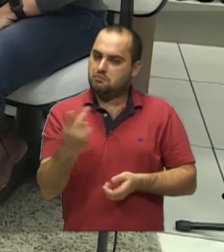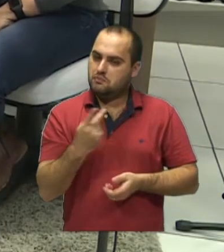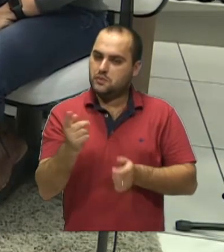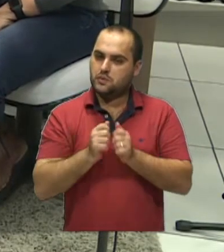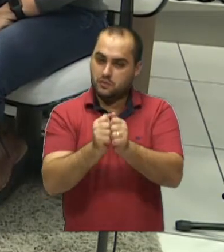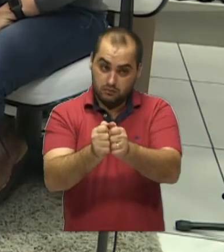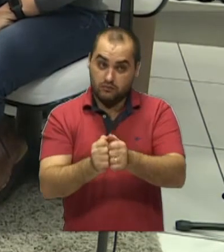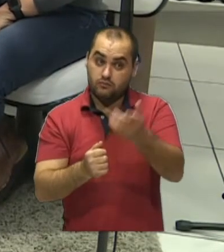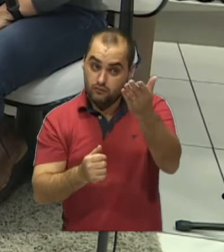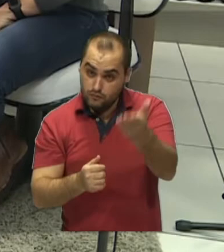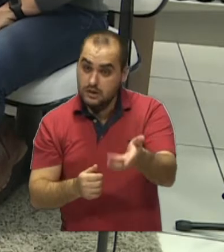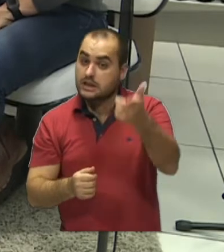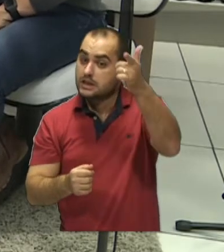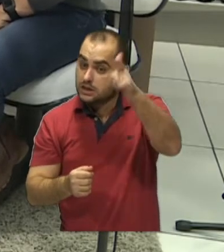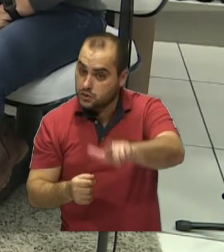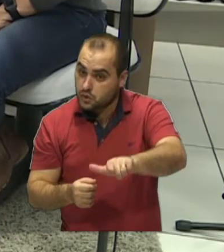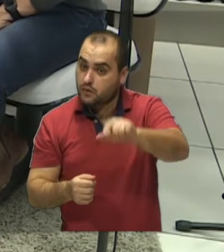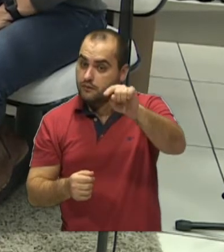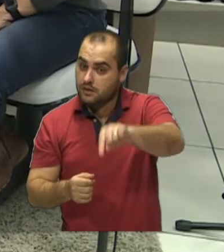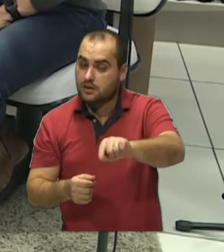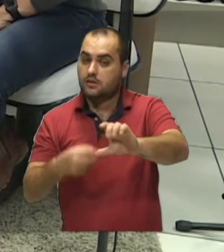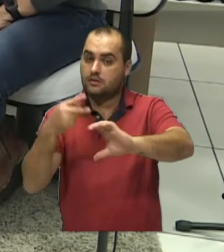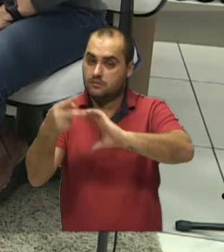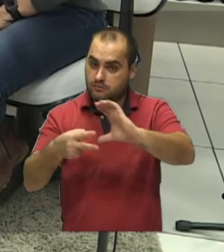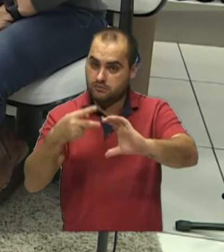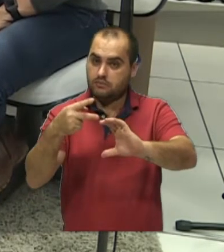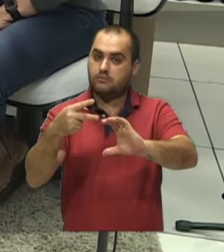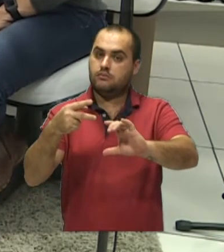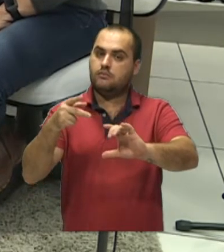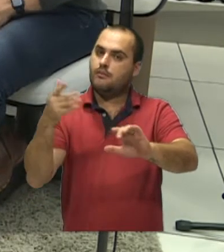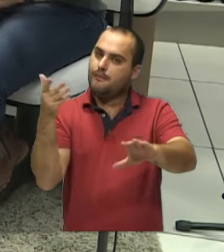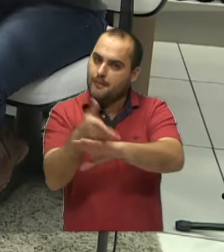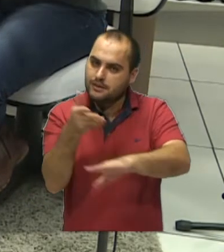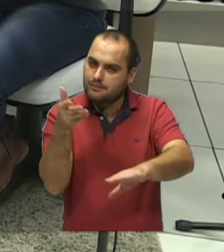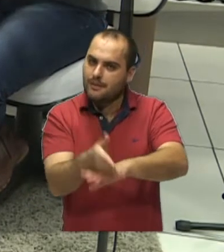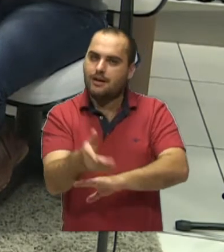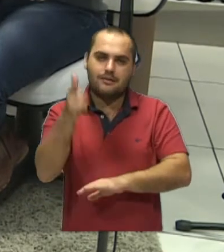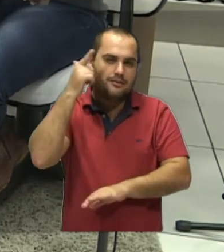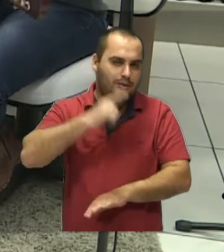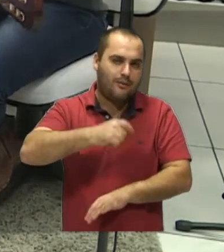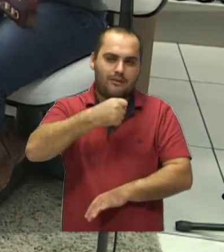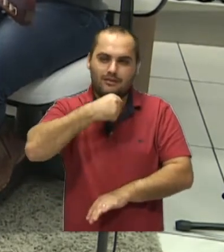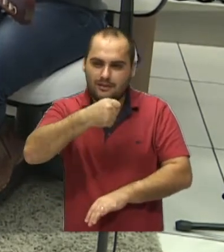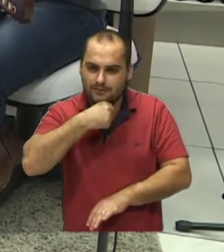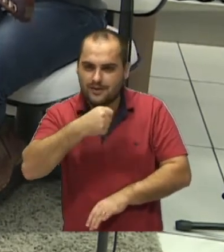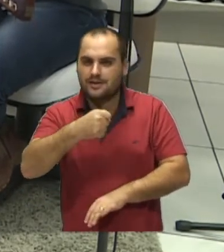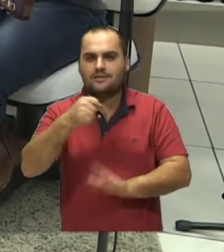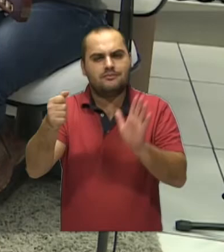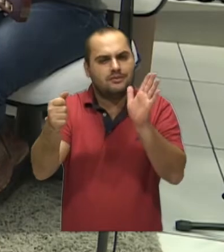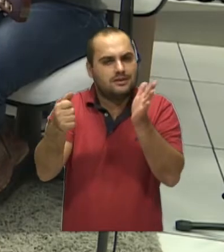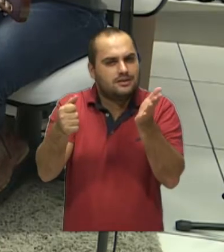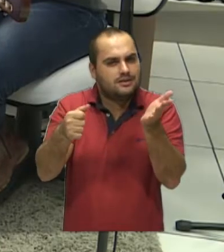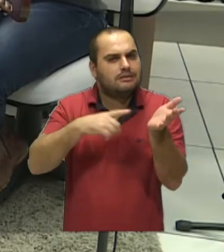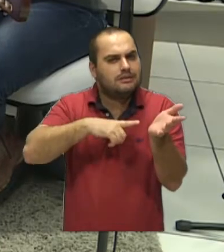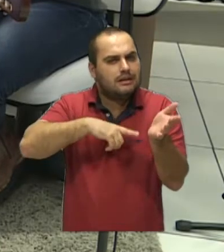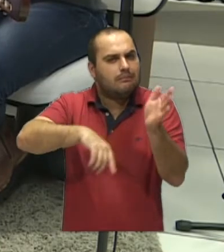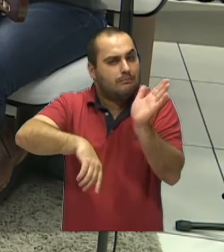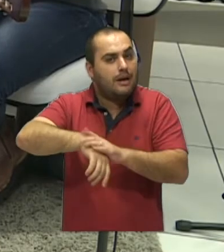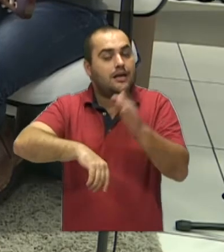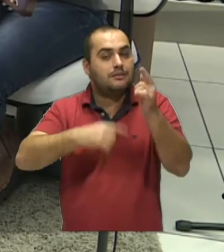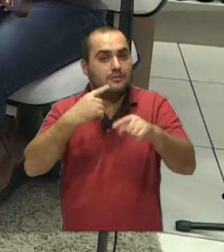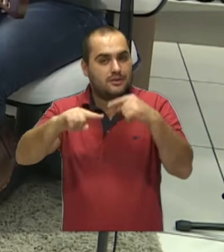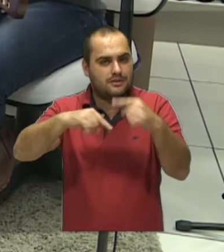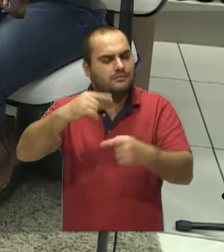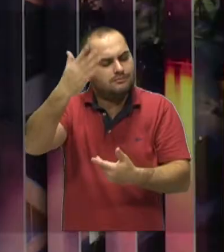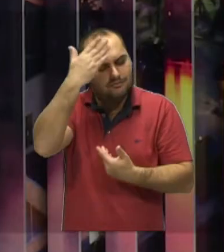virá novamente aqui na Câmara de Vereadores, na TV Câmara, para participar conosco de entrevistas e trazer um pouco mais da sua música.